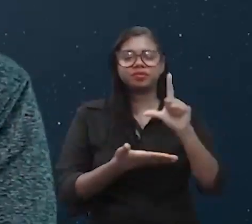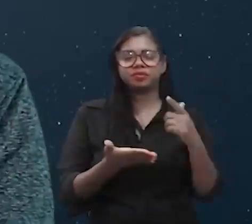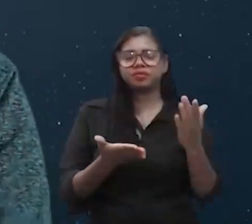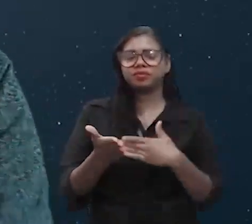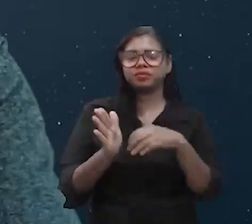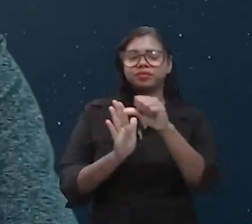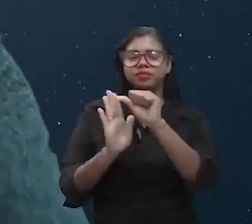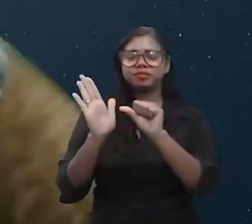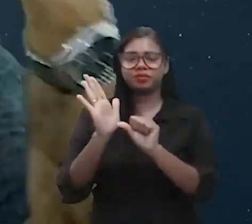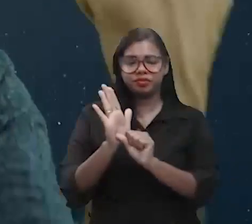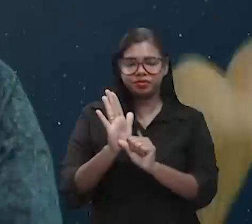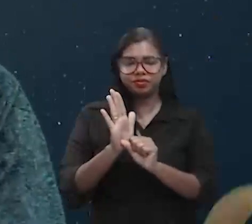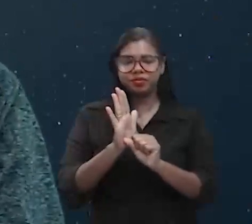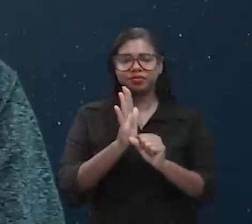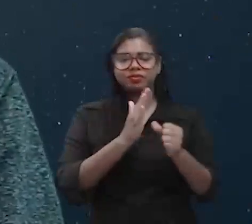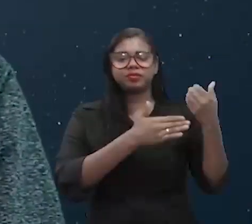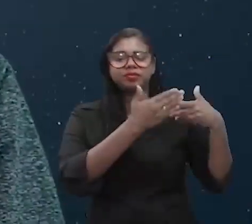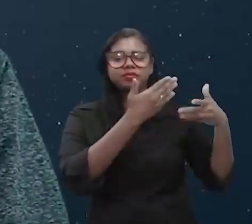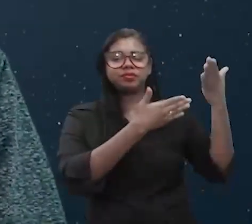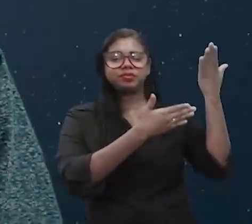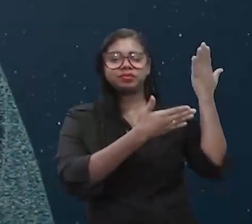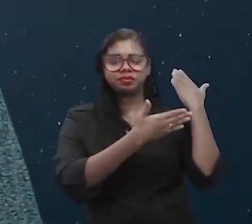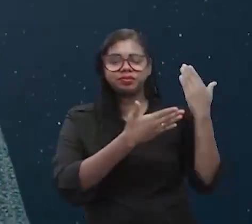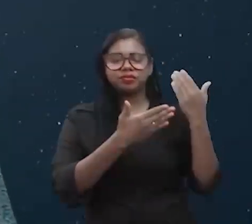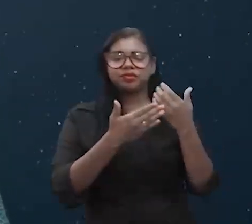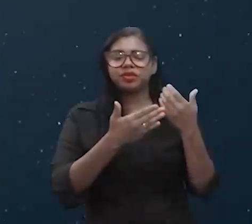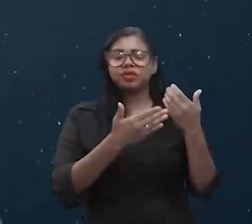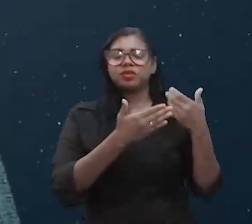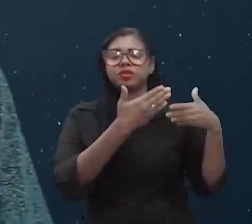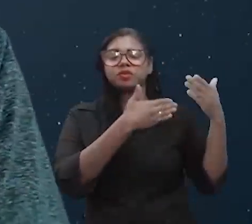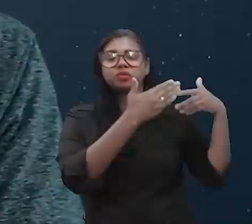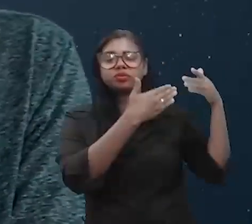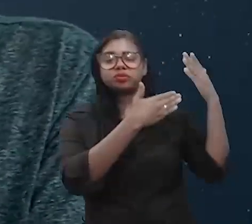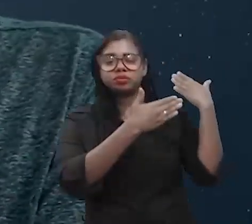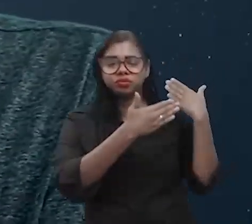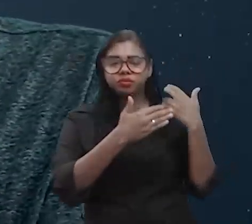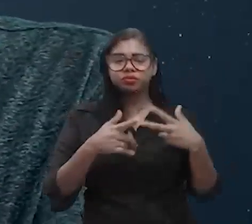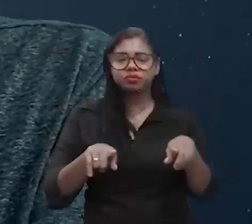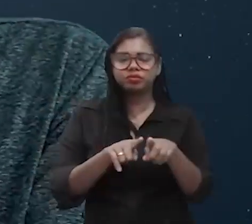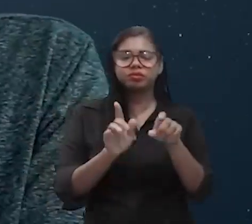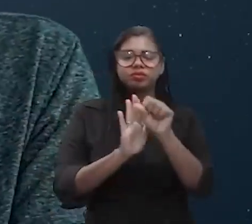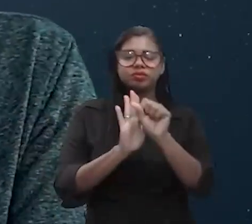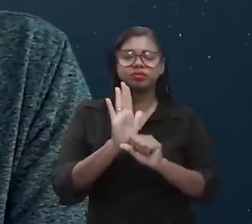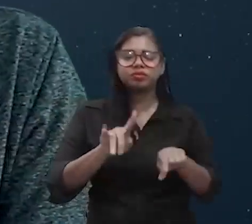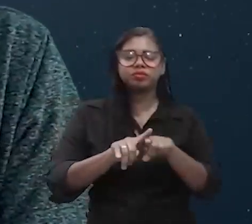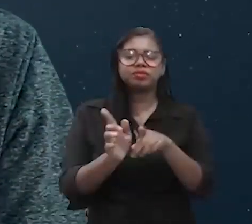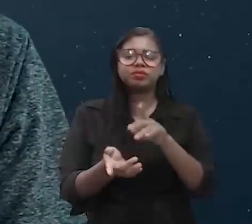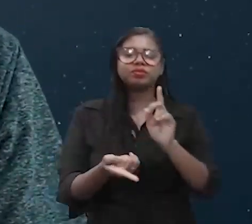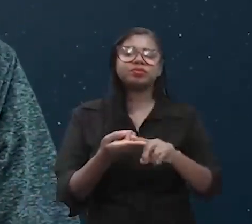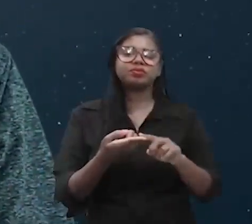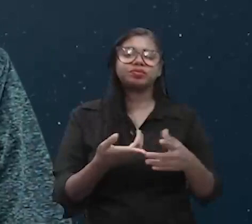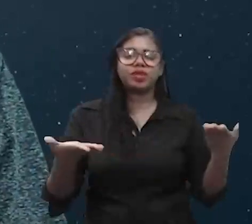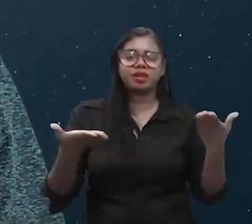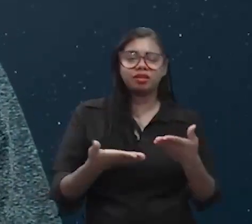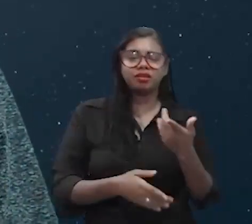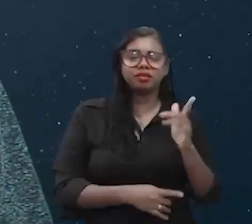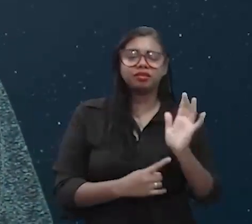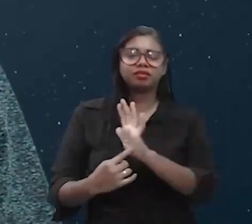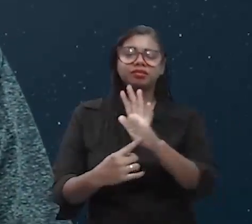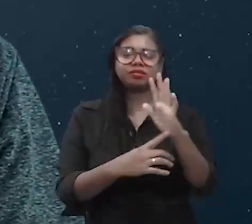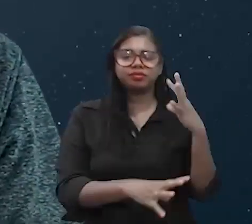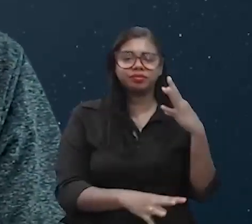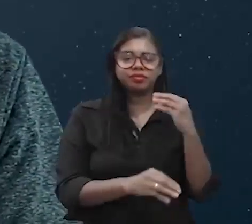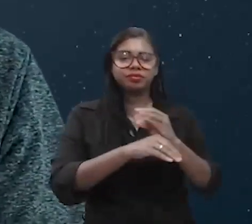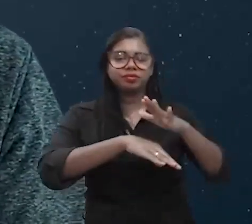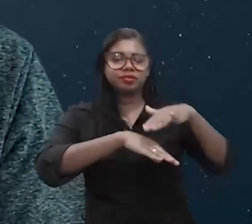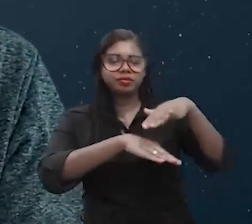século passado ou de outros séculos anteriores. E agora não, agora havia uma historiografia, algo mais